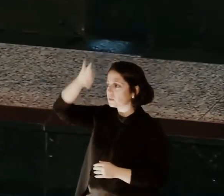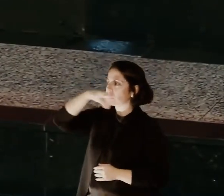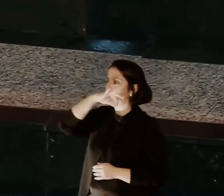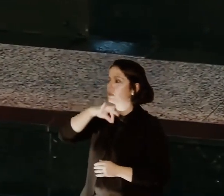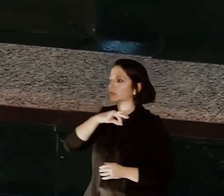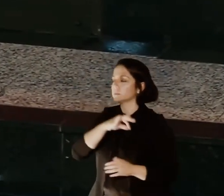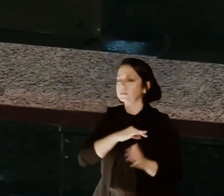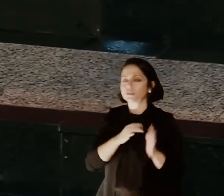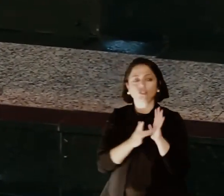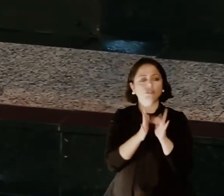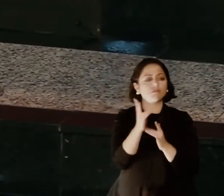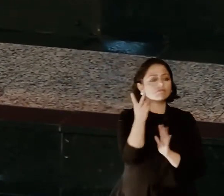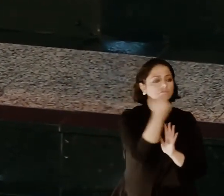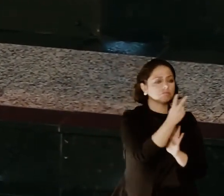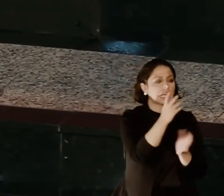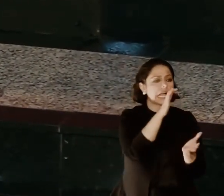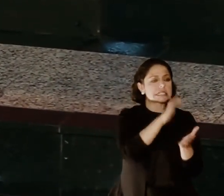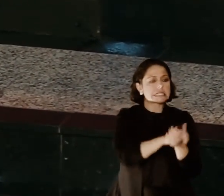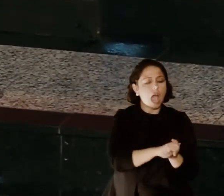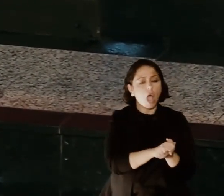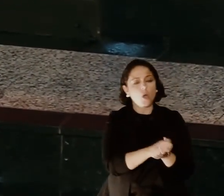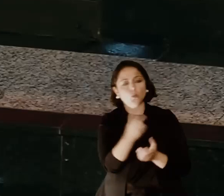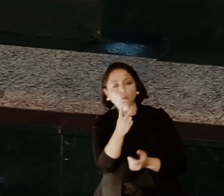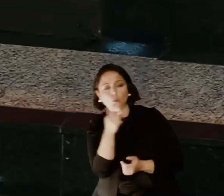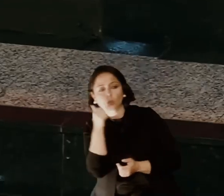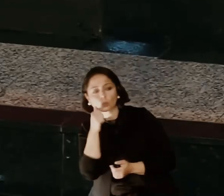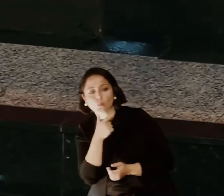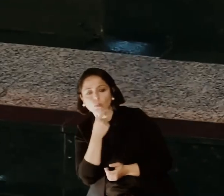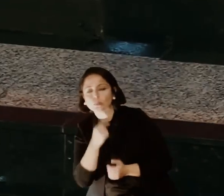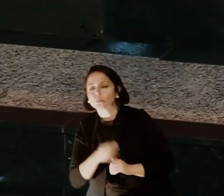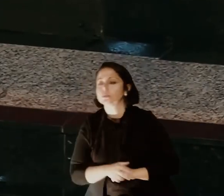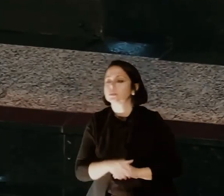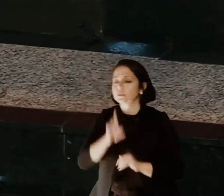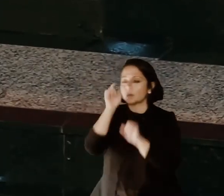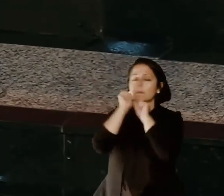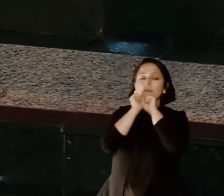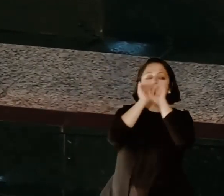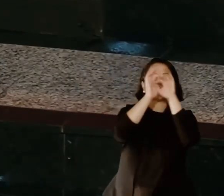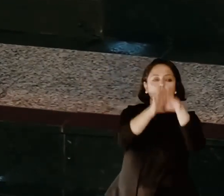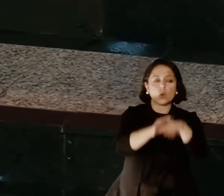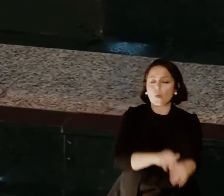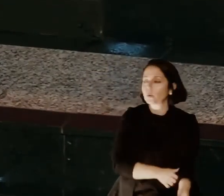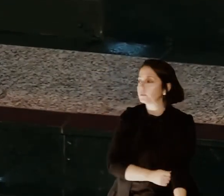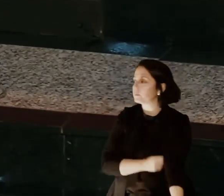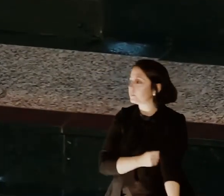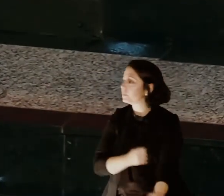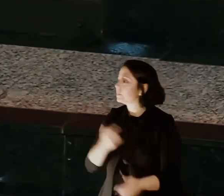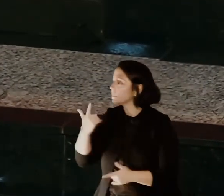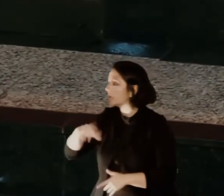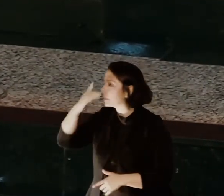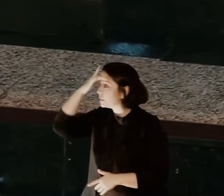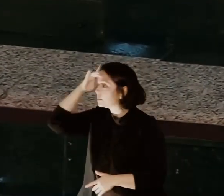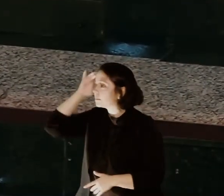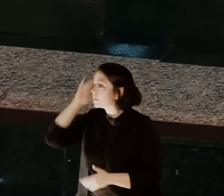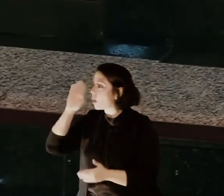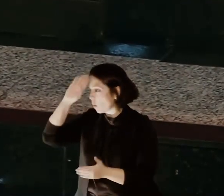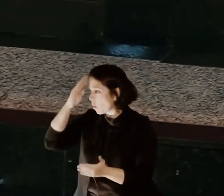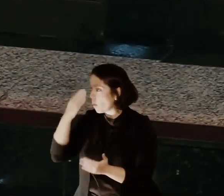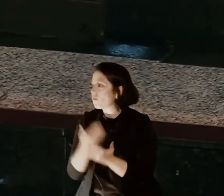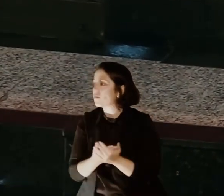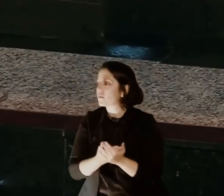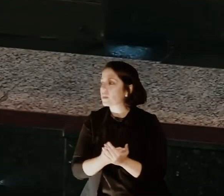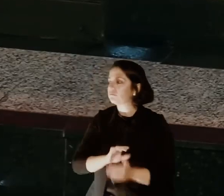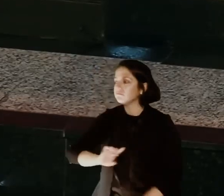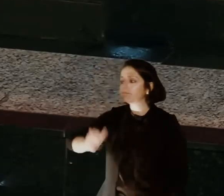linda esse querido casal. Que Deus abençoe, queridos. Deus abençoe muito vocês. Há mais alguém? Pode confiar. Você está na casa